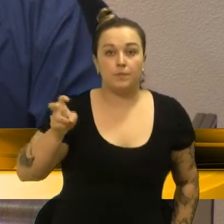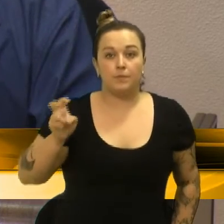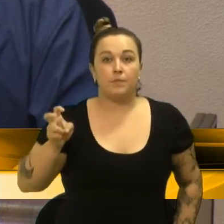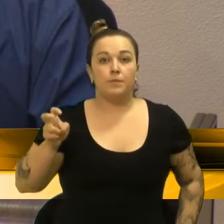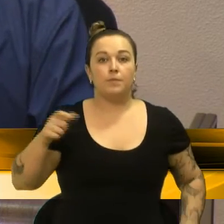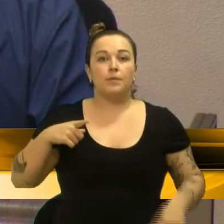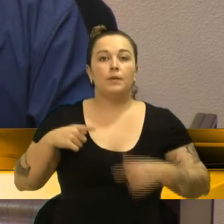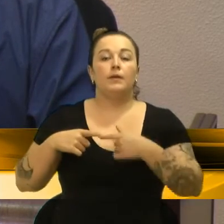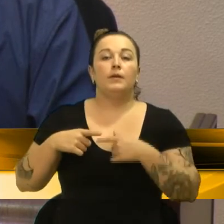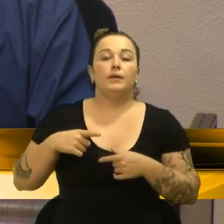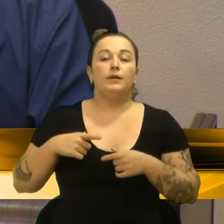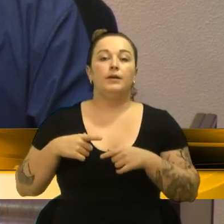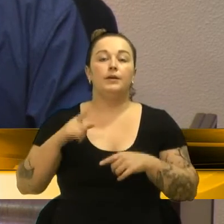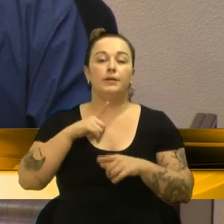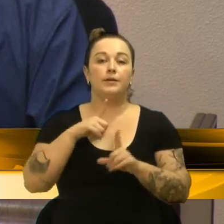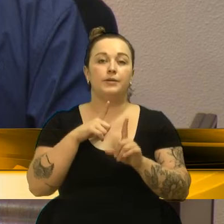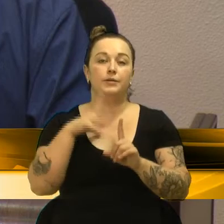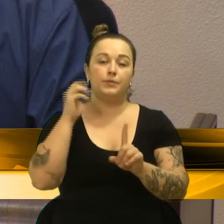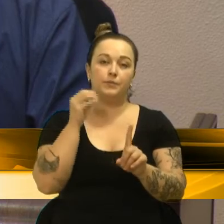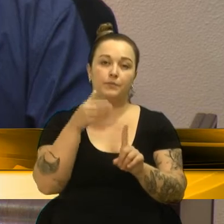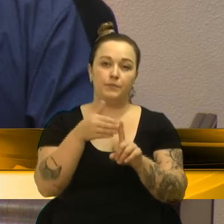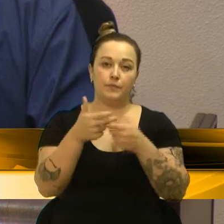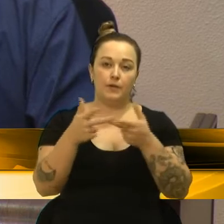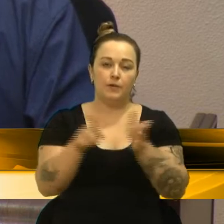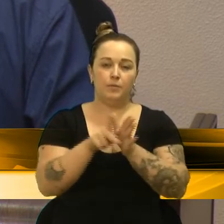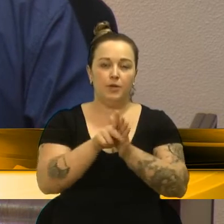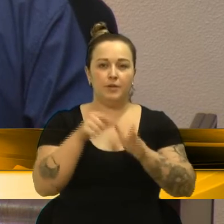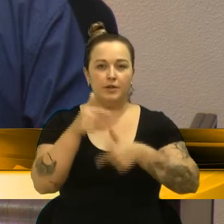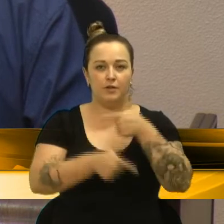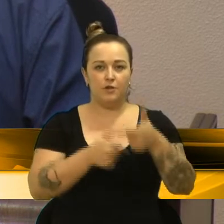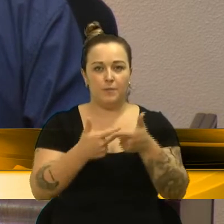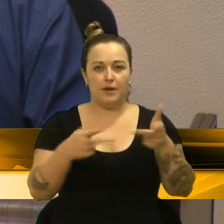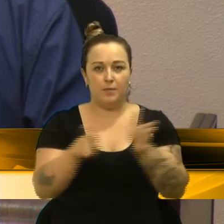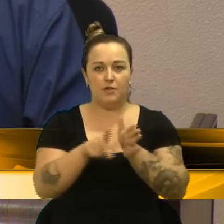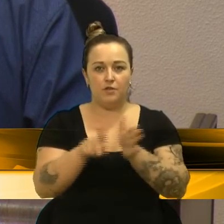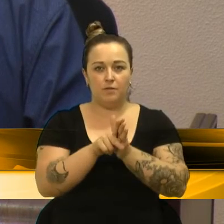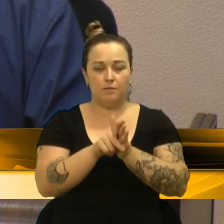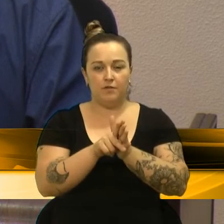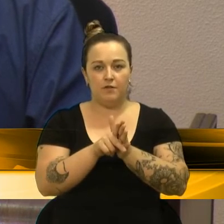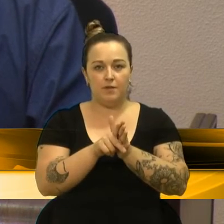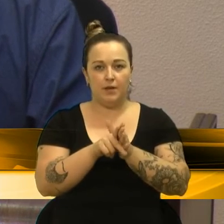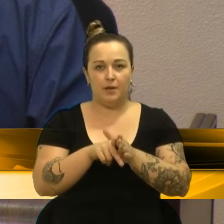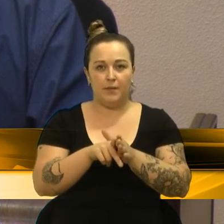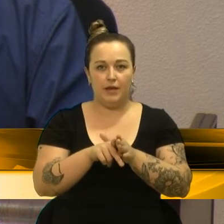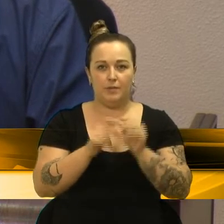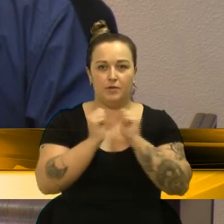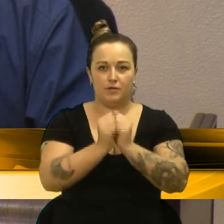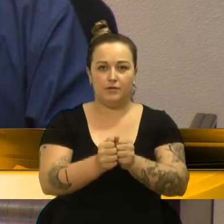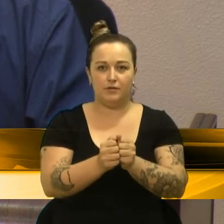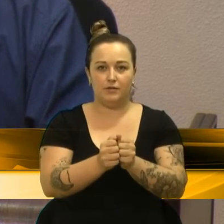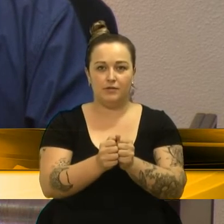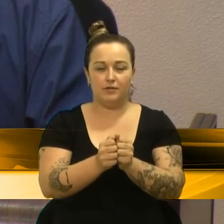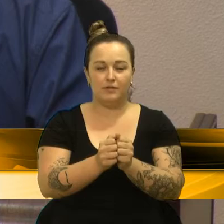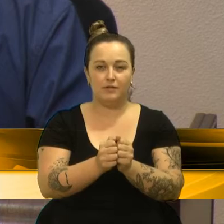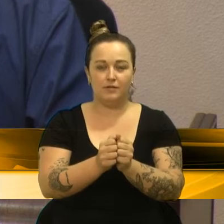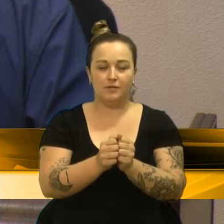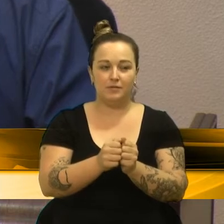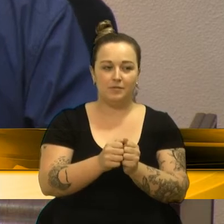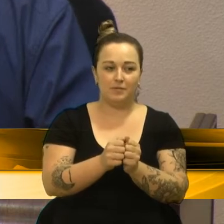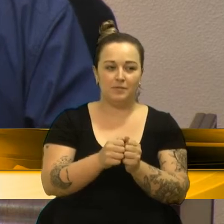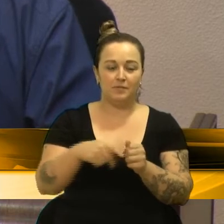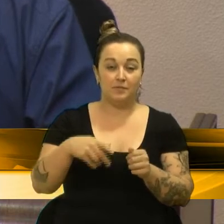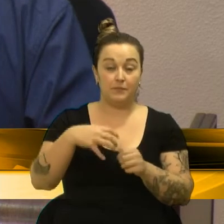CMS tem caráter permanente e deliberativo e será integrado por representantes do governo, prestadores de serviços privados e